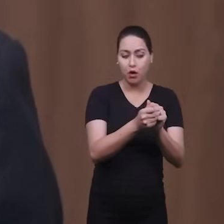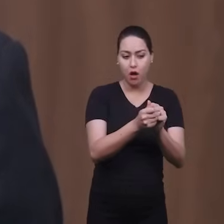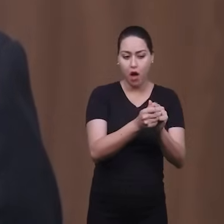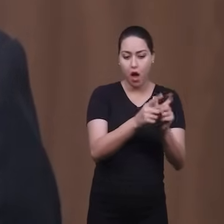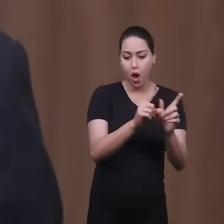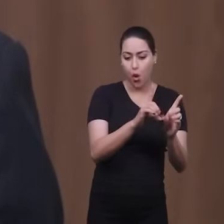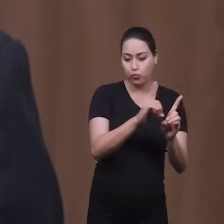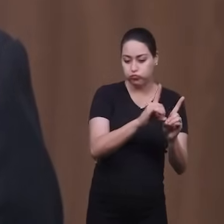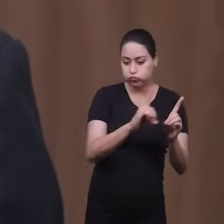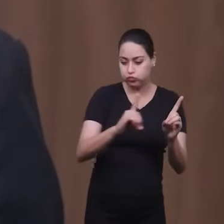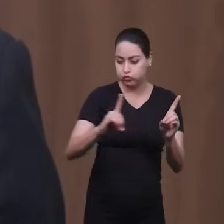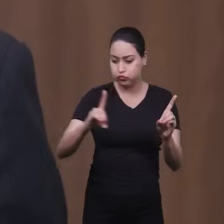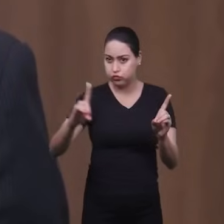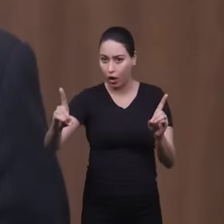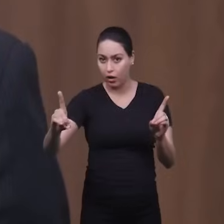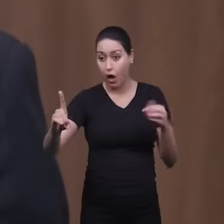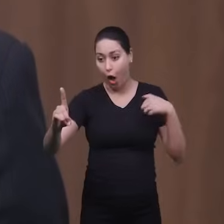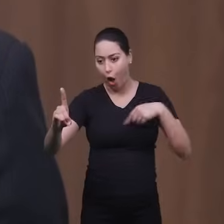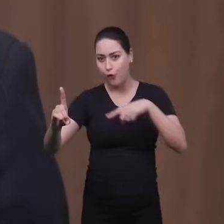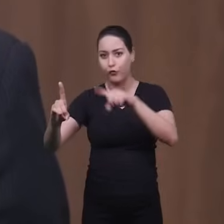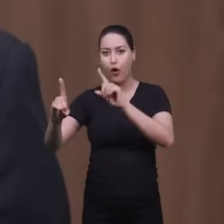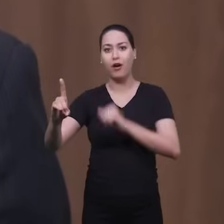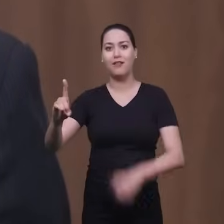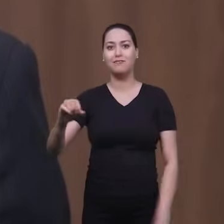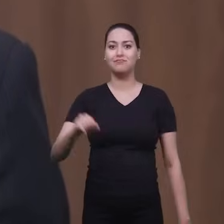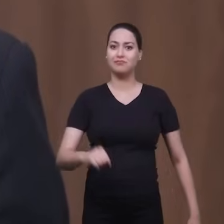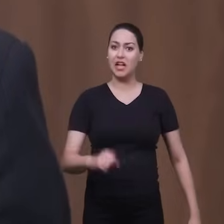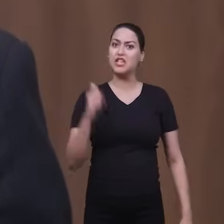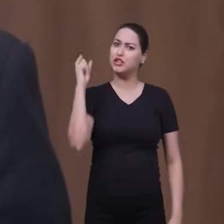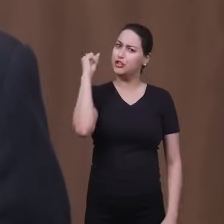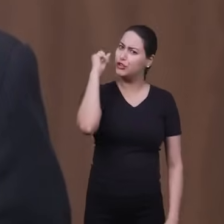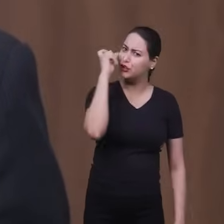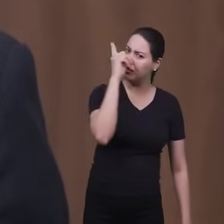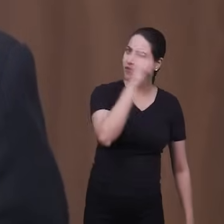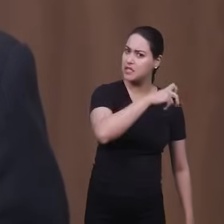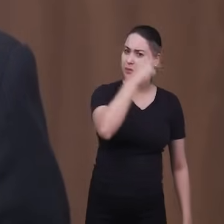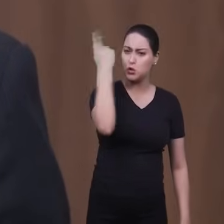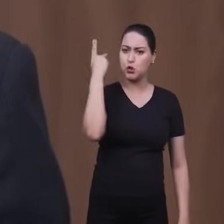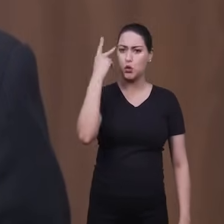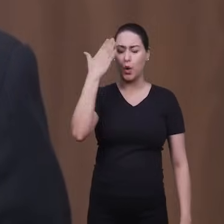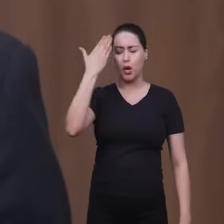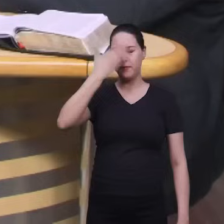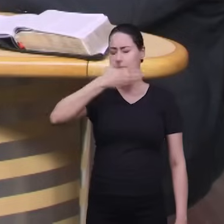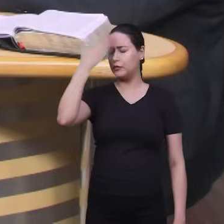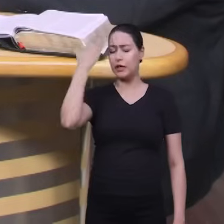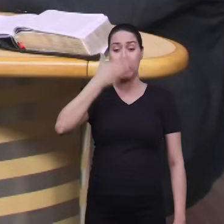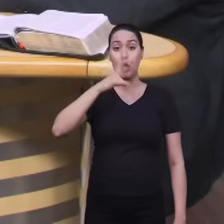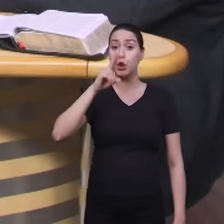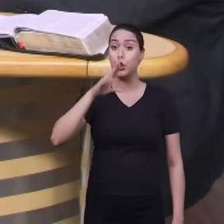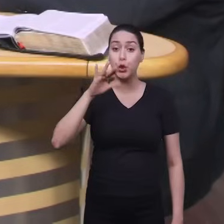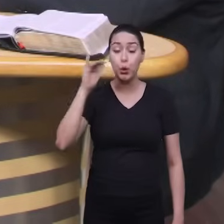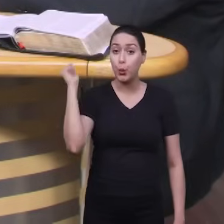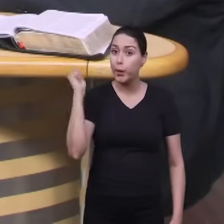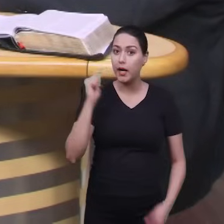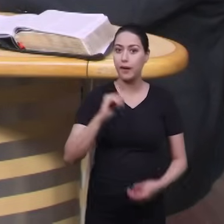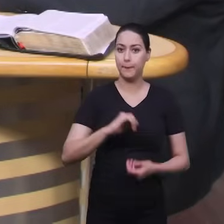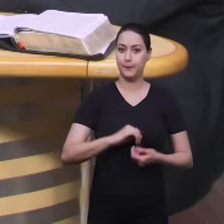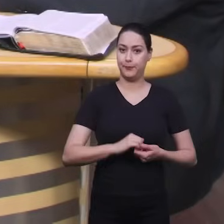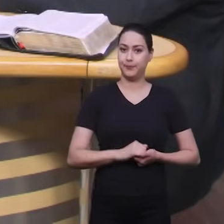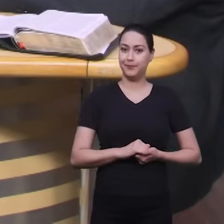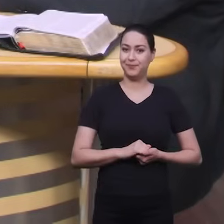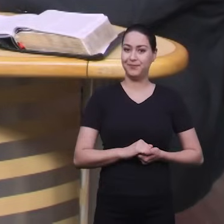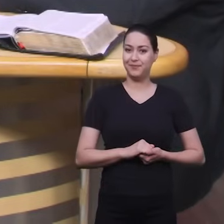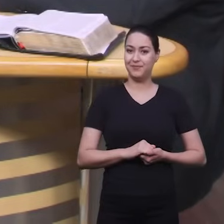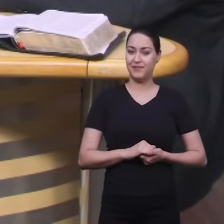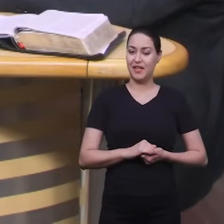imediatamente sair dali proteção dificílima para uma pessoa que ela nunca viu não e será que tudo dela decidido Né desde quando